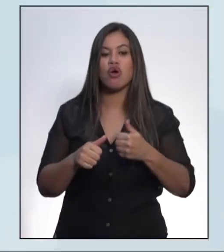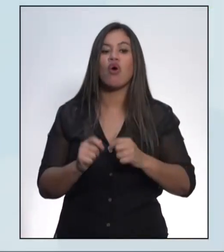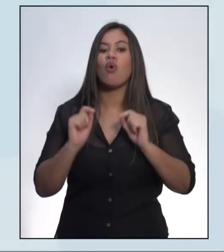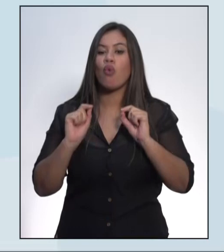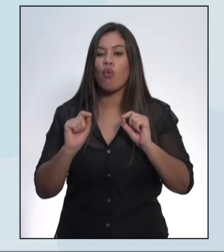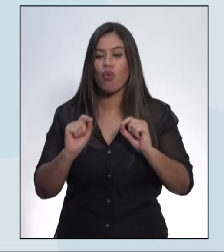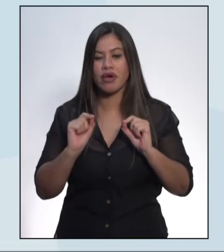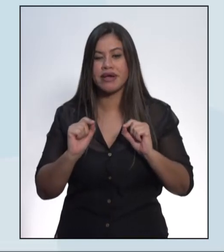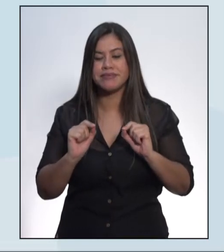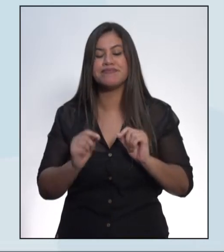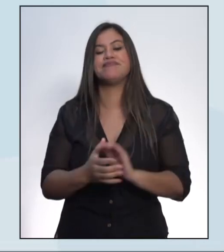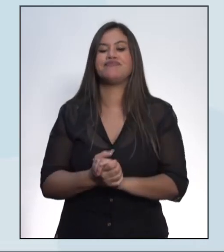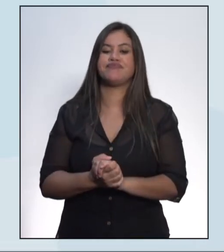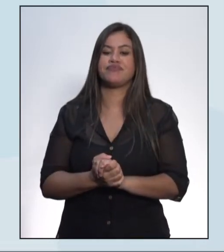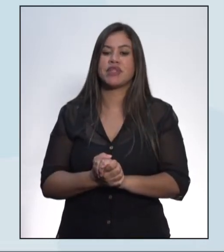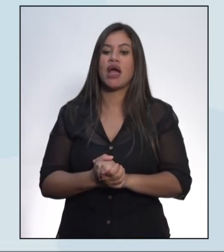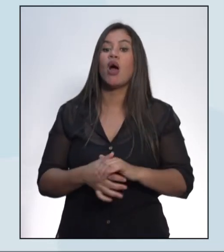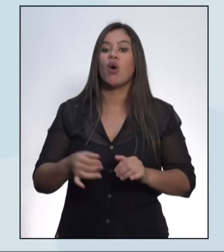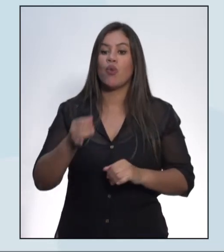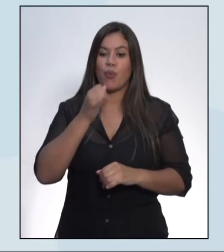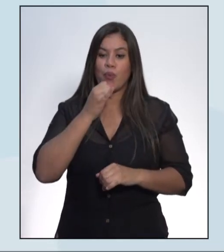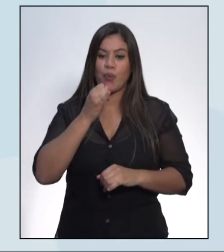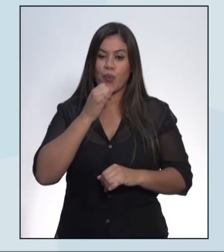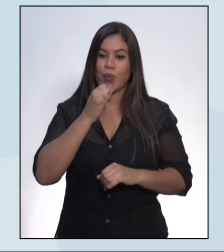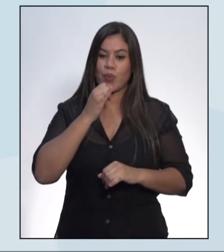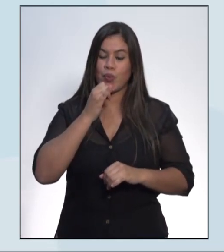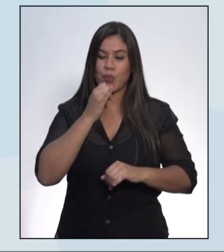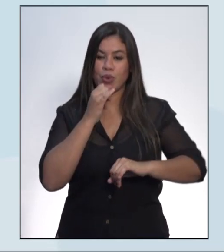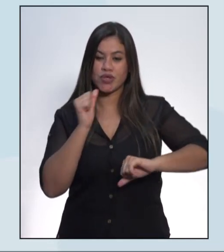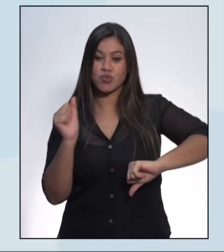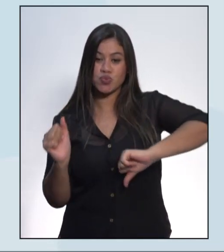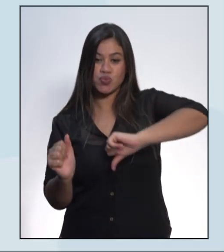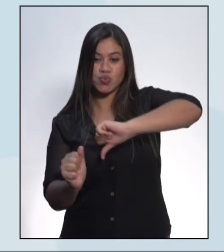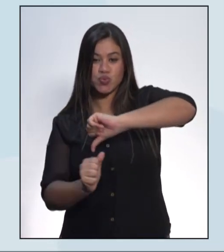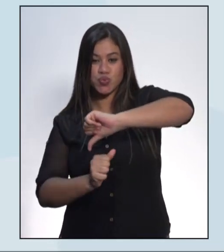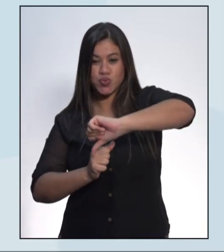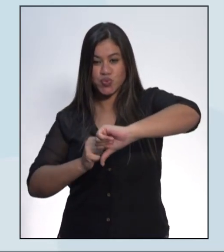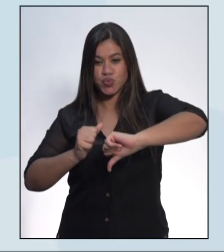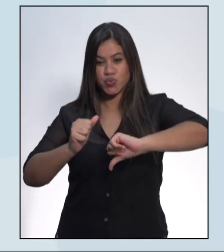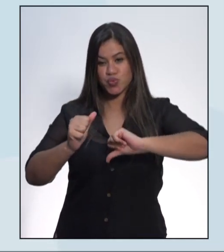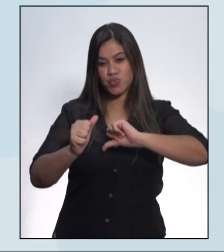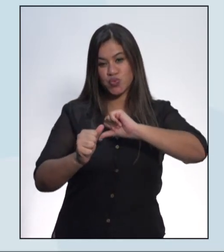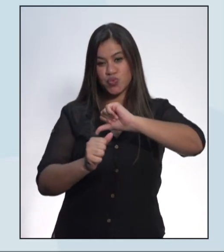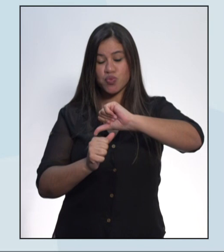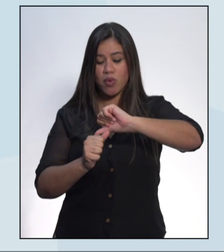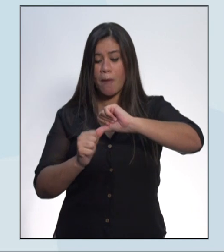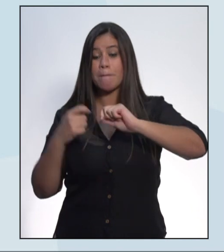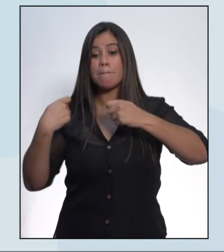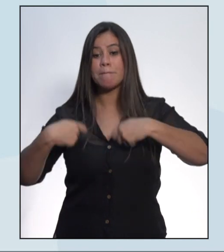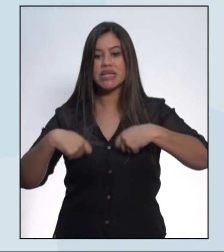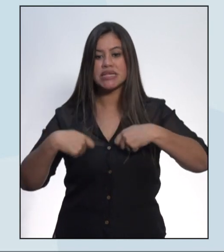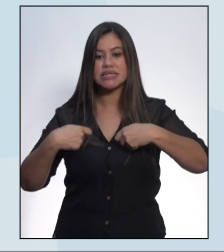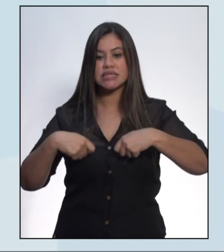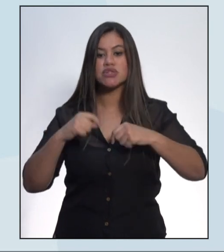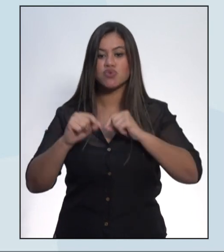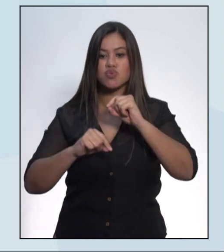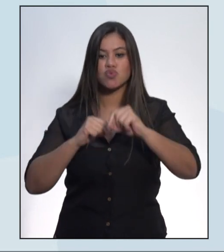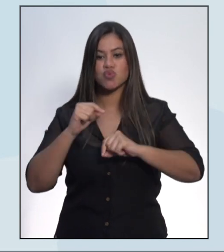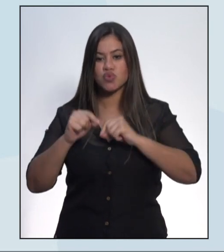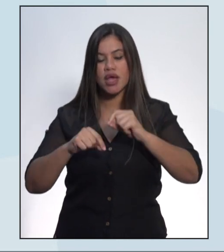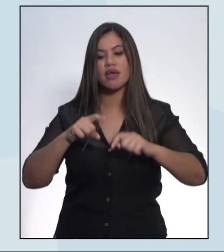Ele só acontece em transformações onde coexistam no mesmo sistema reagentes